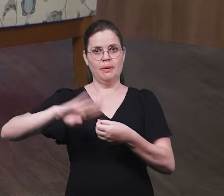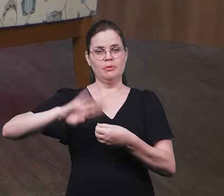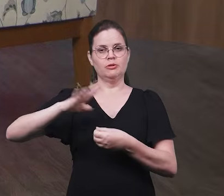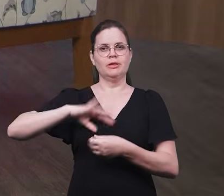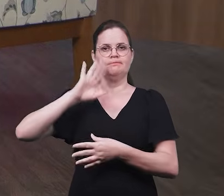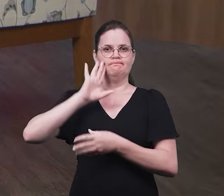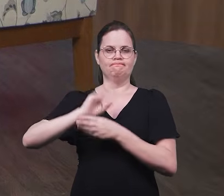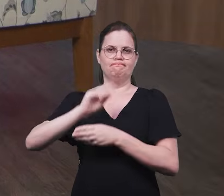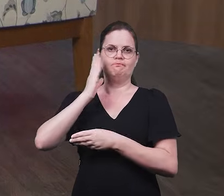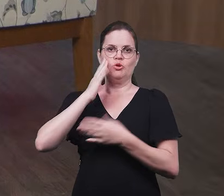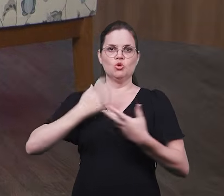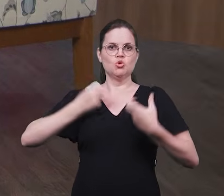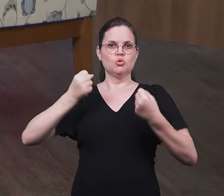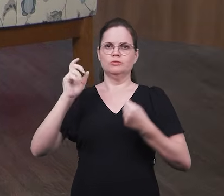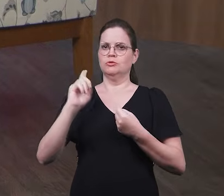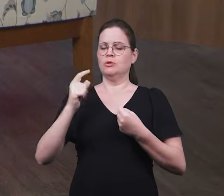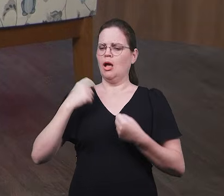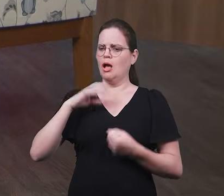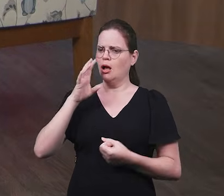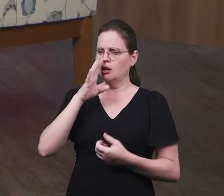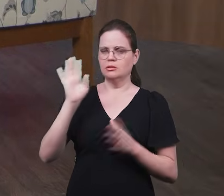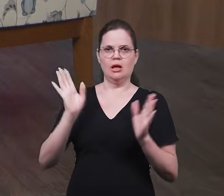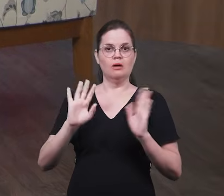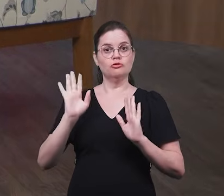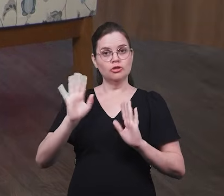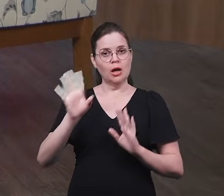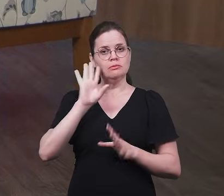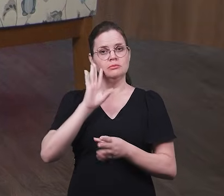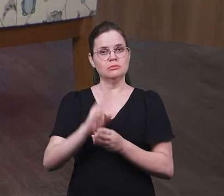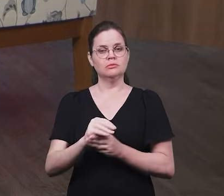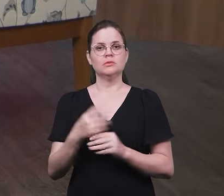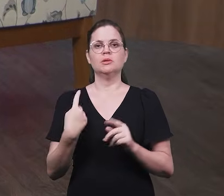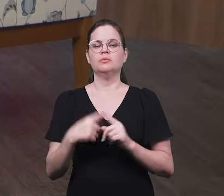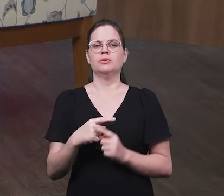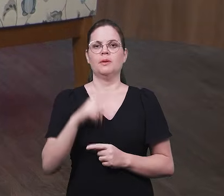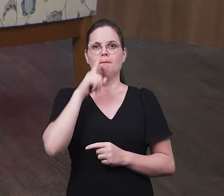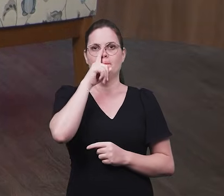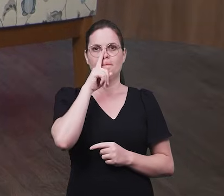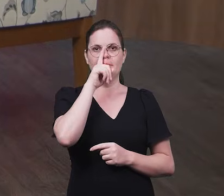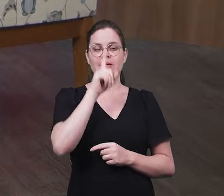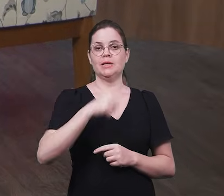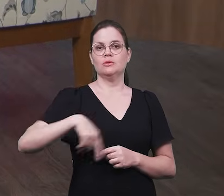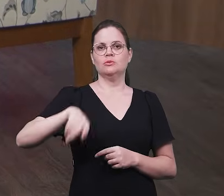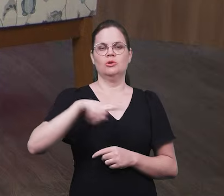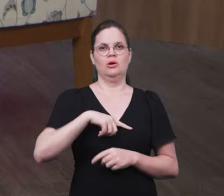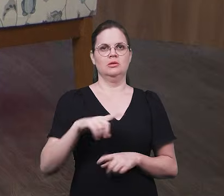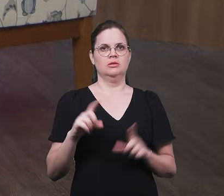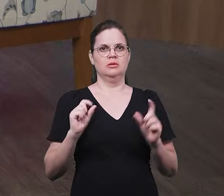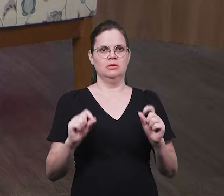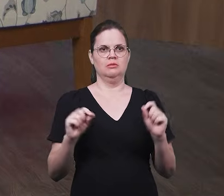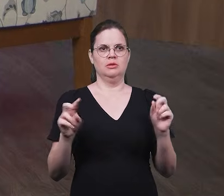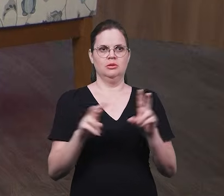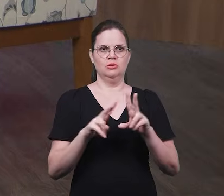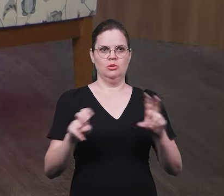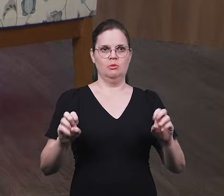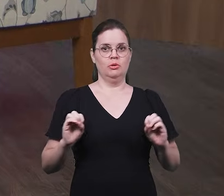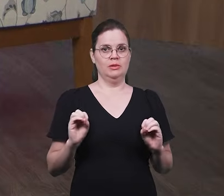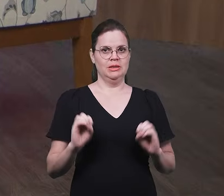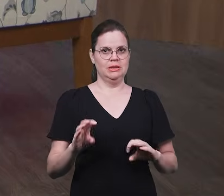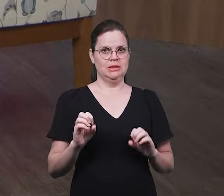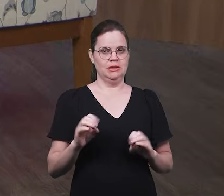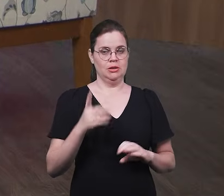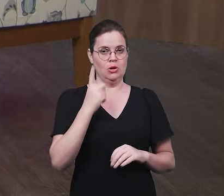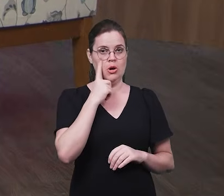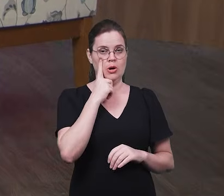entraram lá, eles já tinham conhecimento, porque o grande perigo para nós... Aí, pastor Fábio, entramos